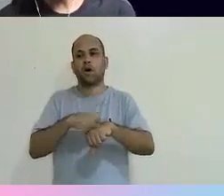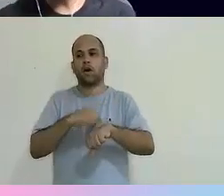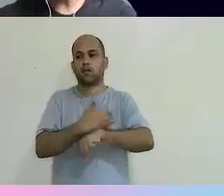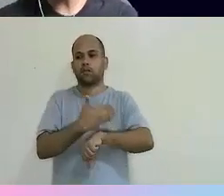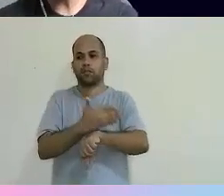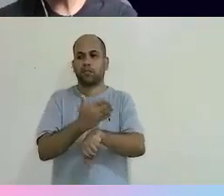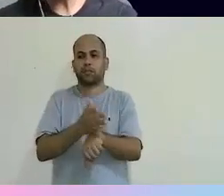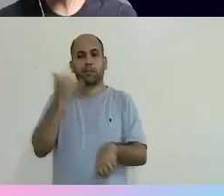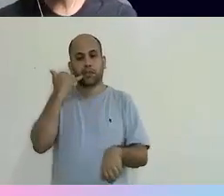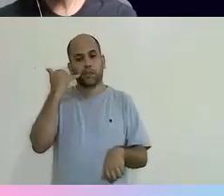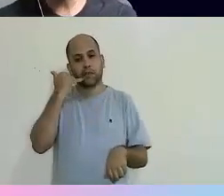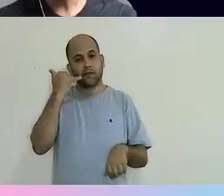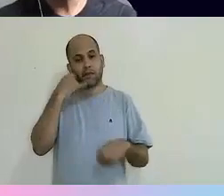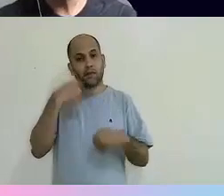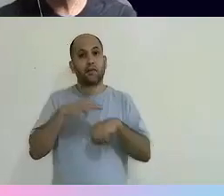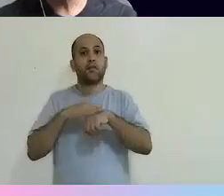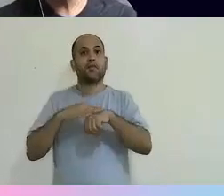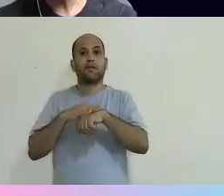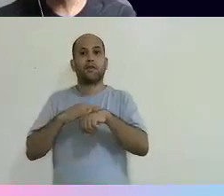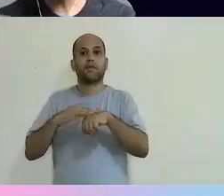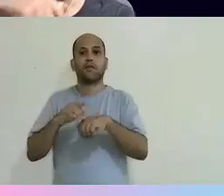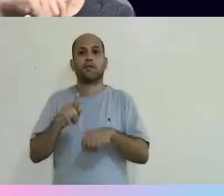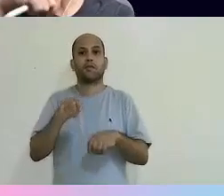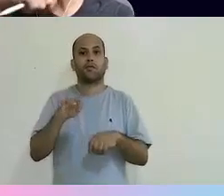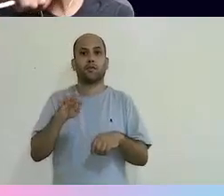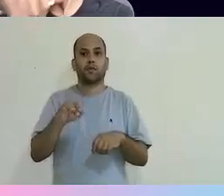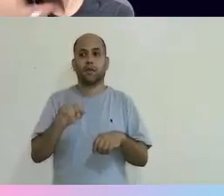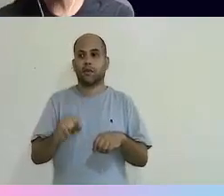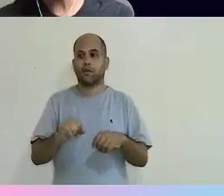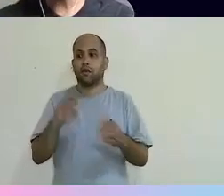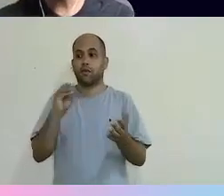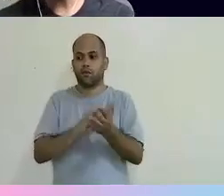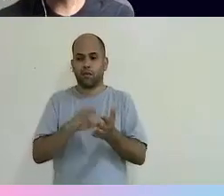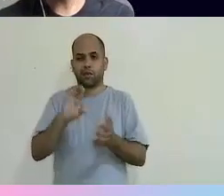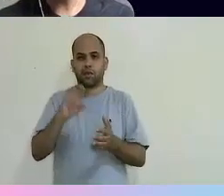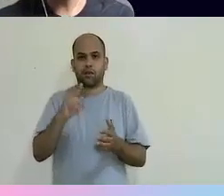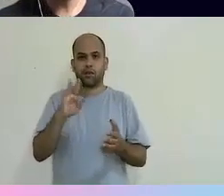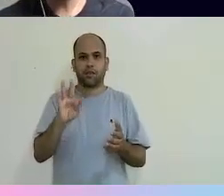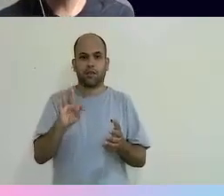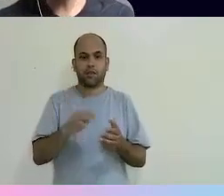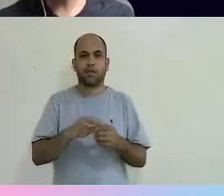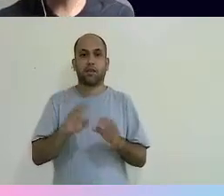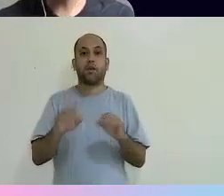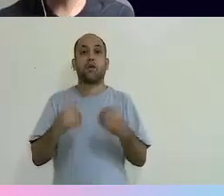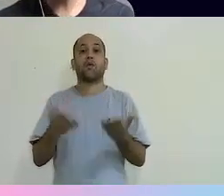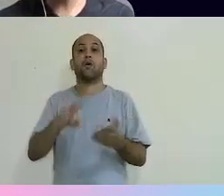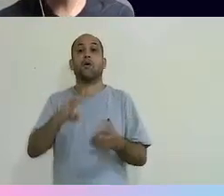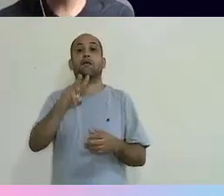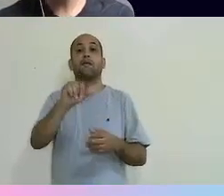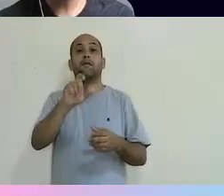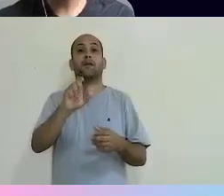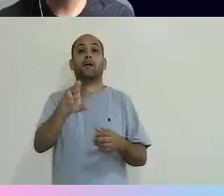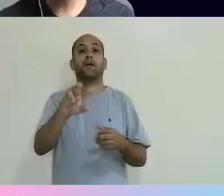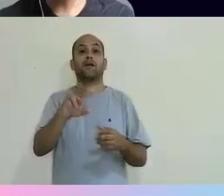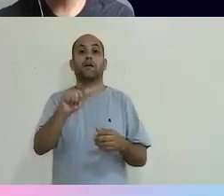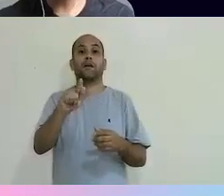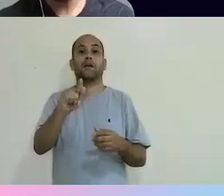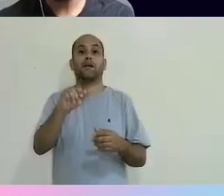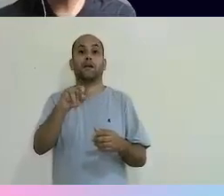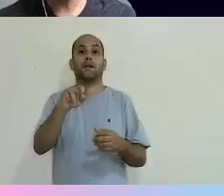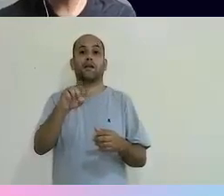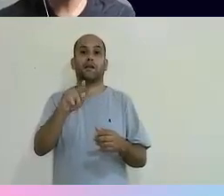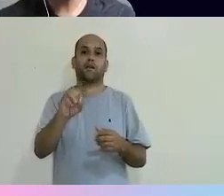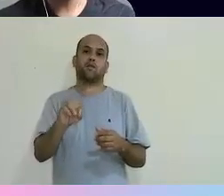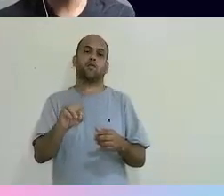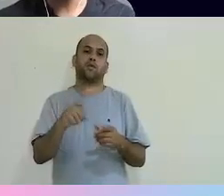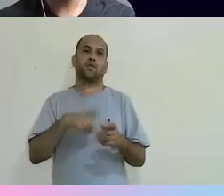eu vivo falando para o Gustavo. Gustavo pode comentar aí do chat para dizer que eu estou mentindo. Gu, qual que é o valor agregado nisso que a gente está fazendo, que a gente está